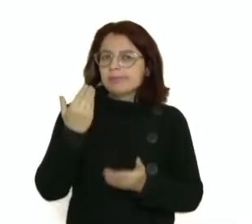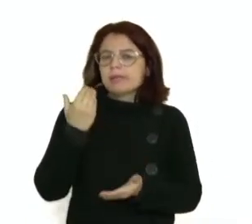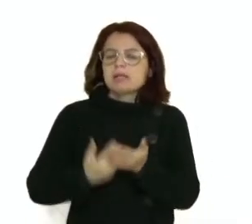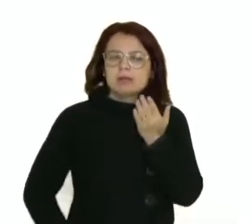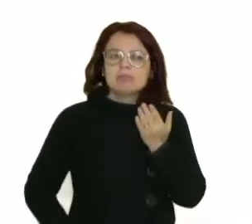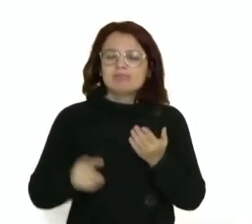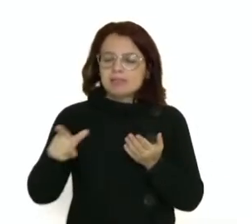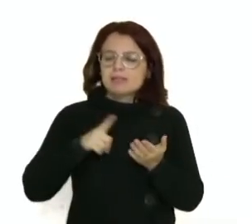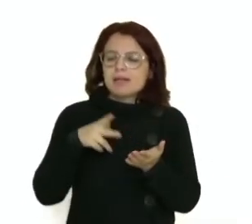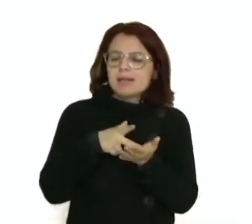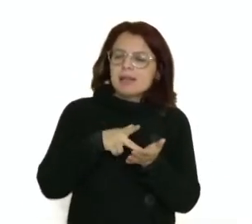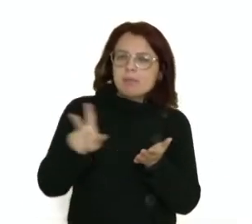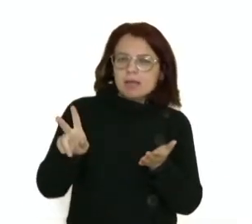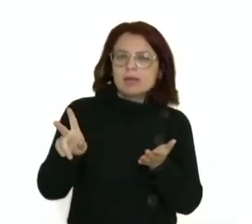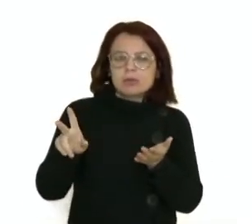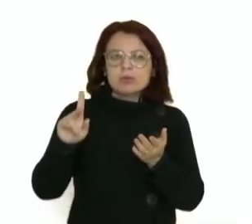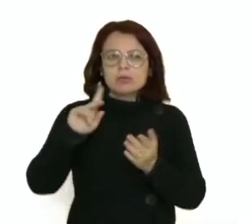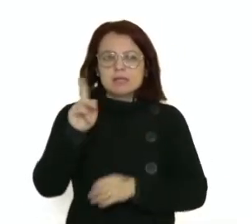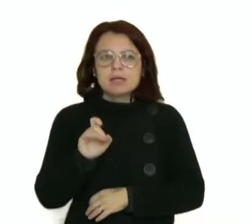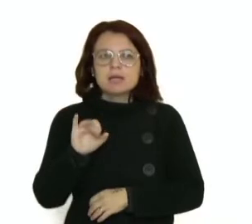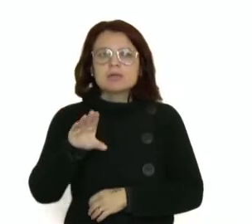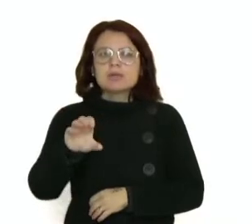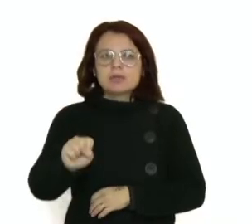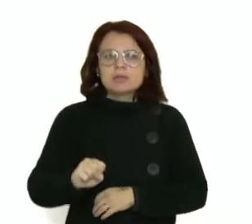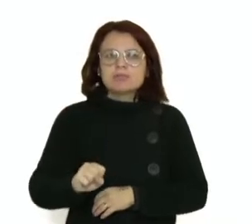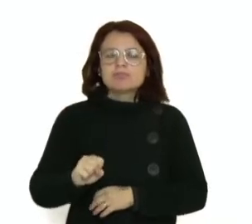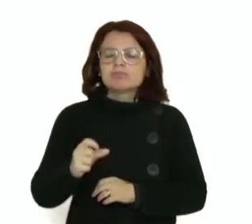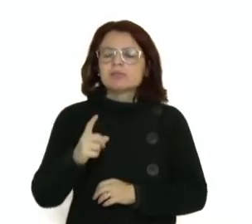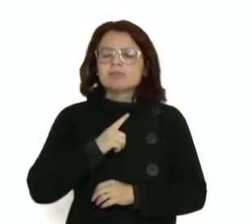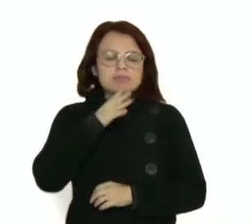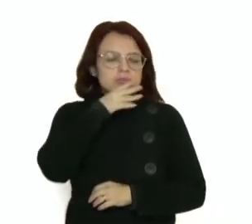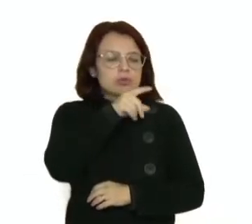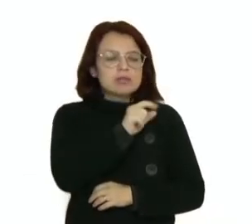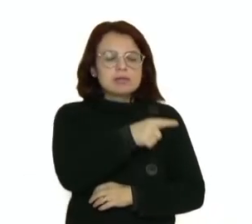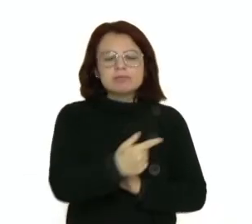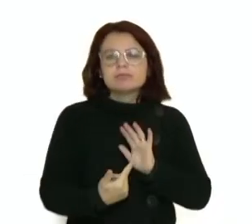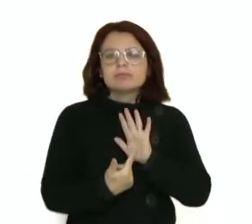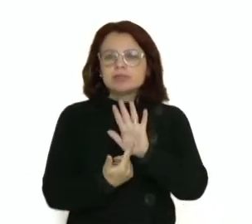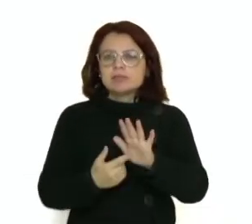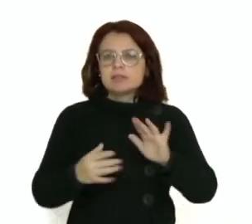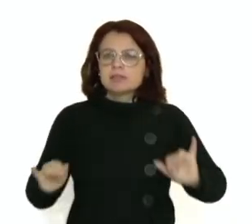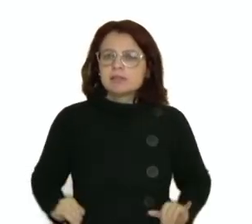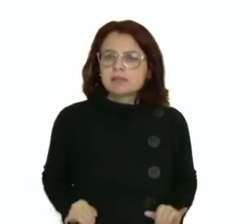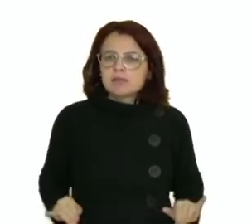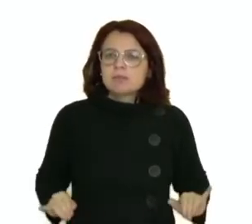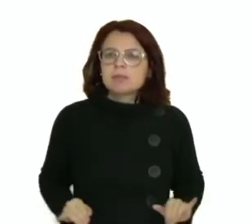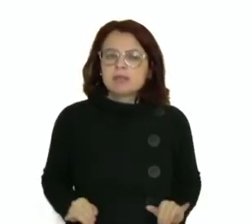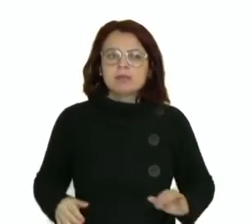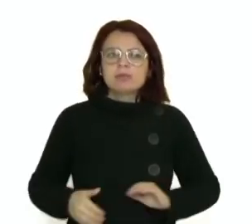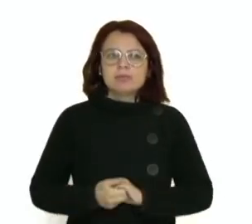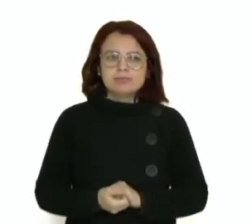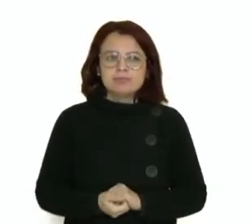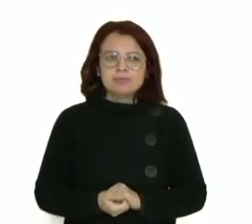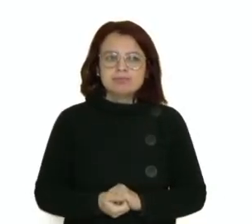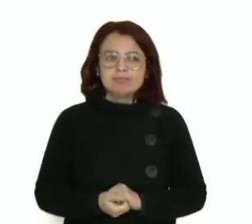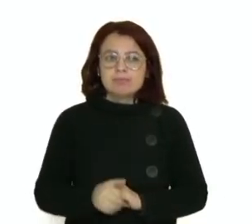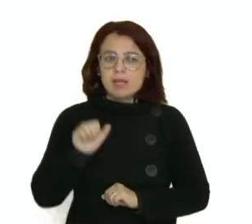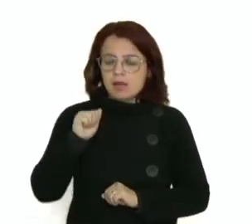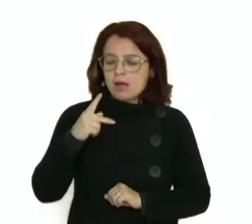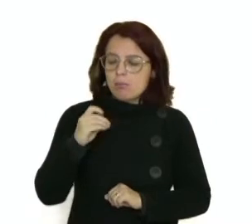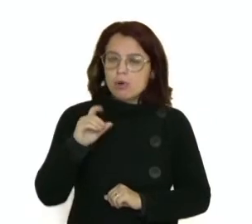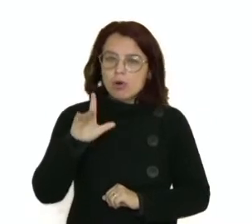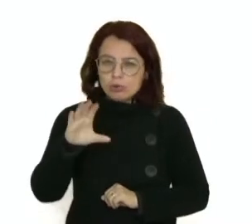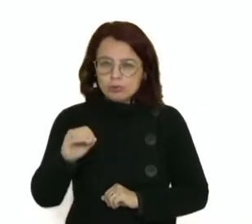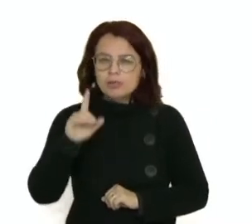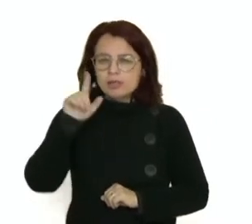Zeus, normalmente acusado de trazer o sofrimento e a doença para os seres humanos. Já Apolo era o deus